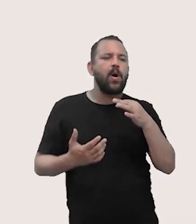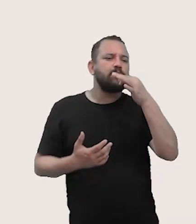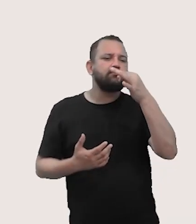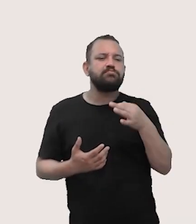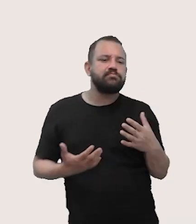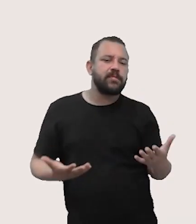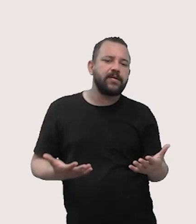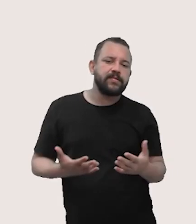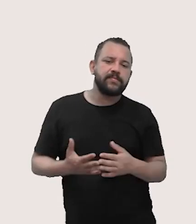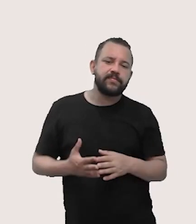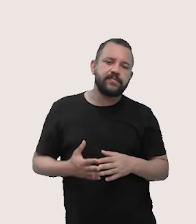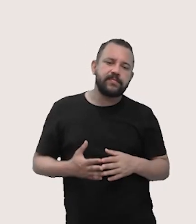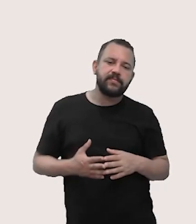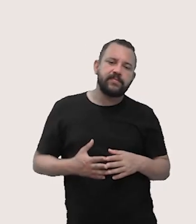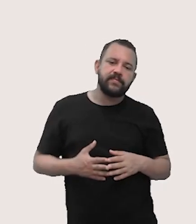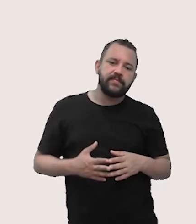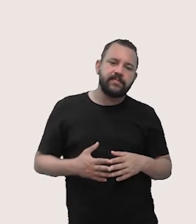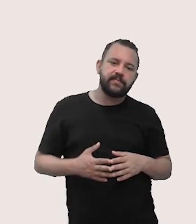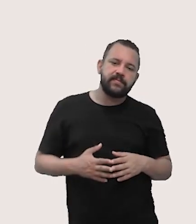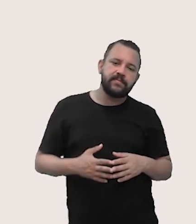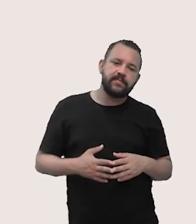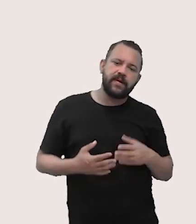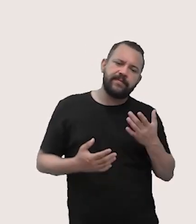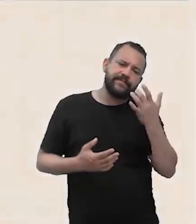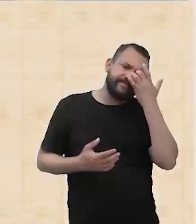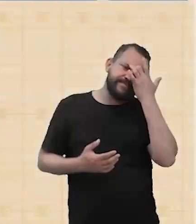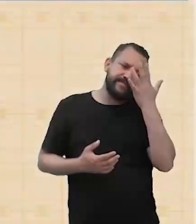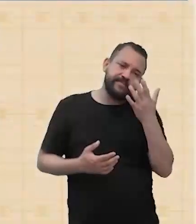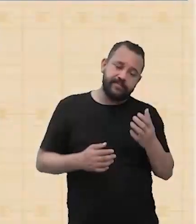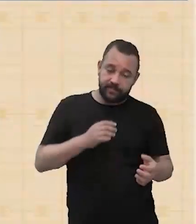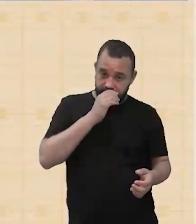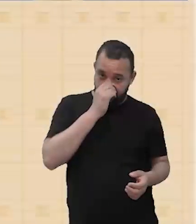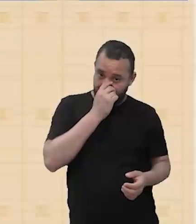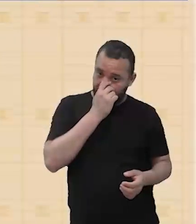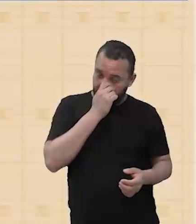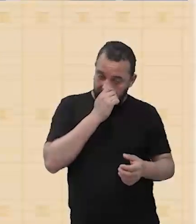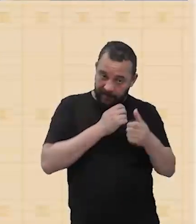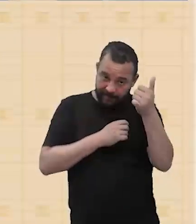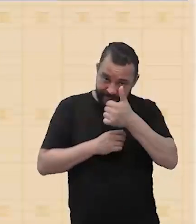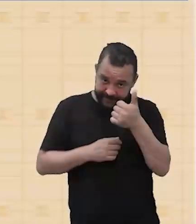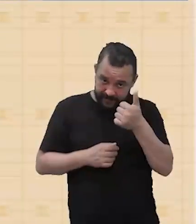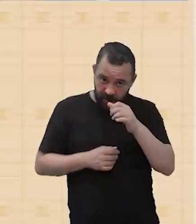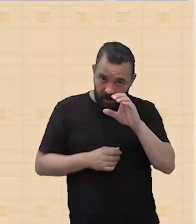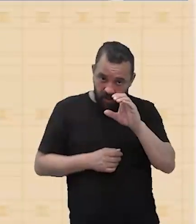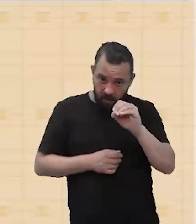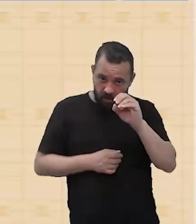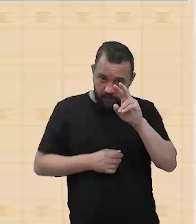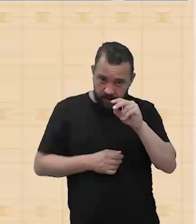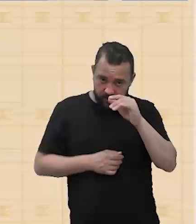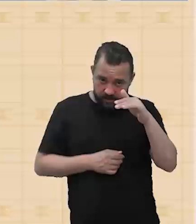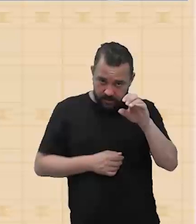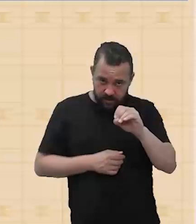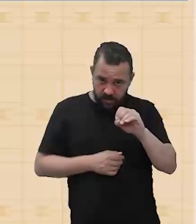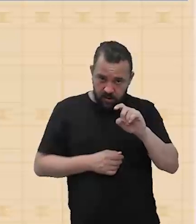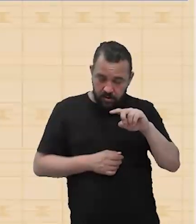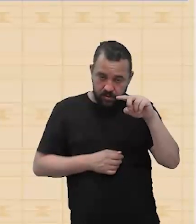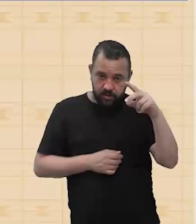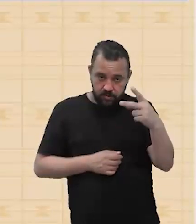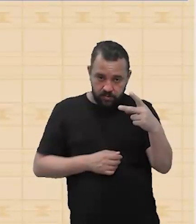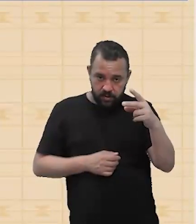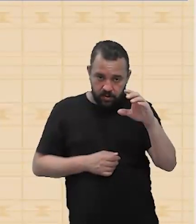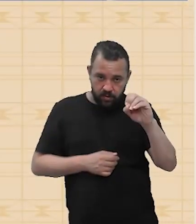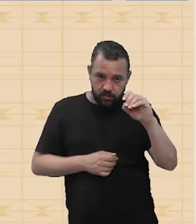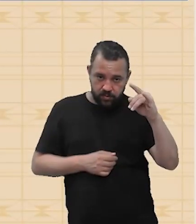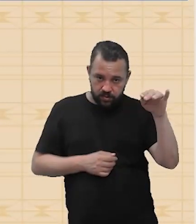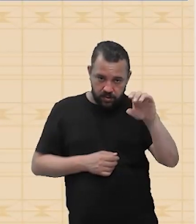E aí já achou? Já tá fácil. A primeira vai ser a convecção, a segunda a condução e a terceira irradiação,